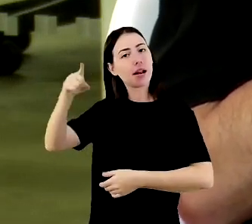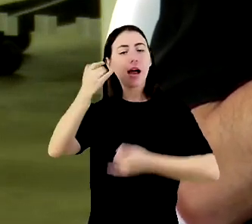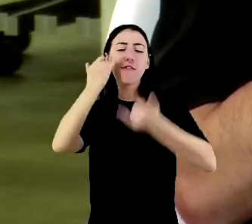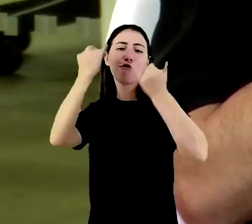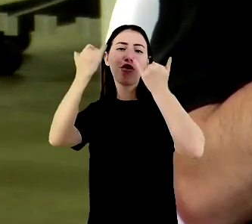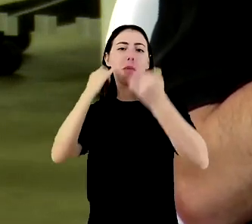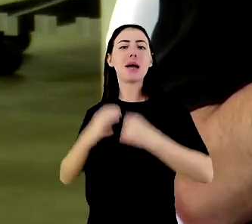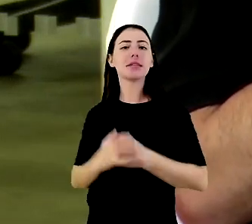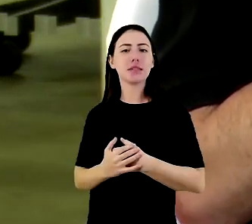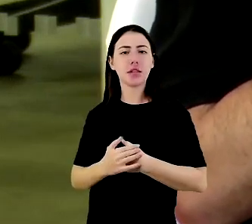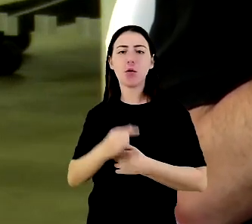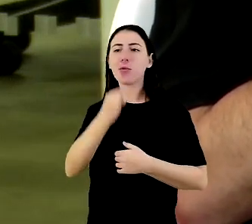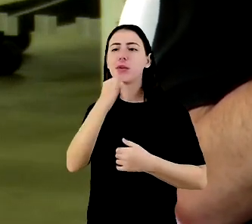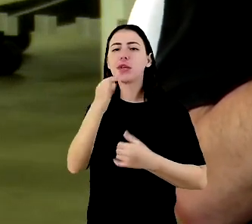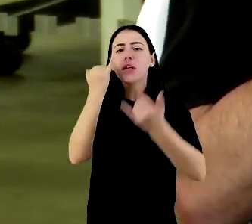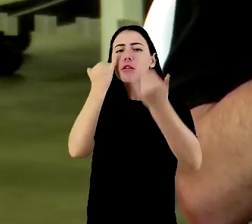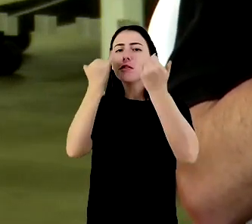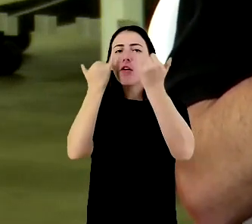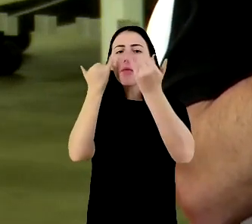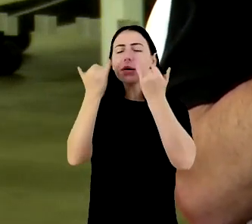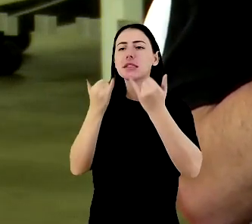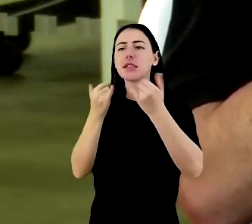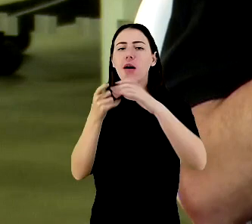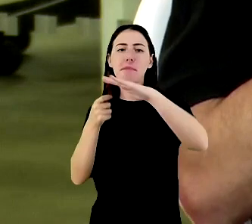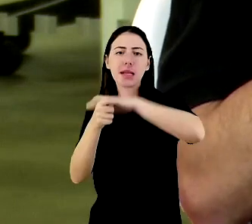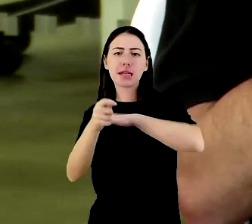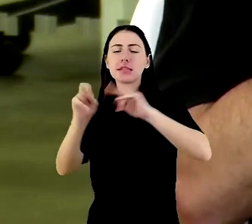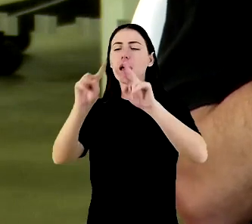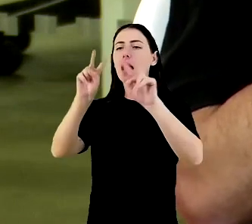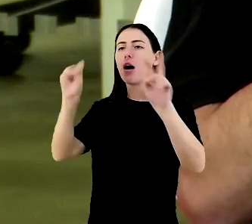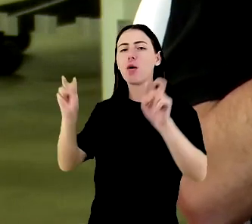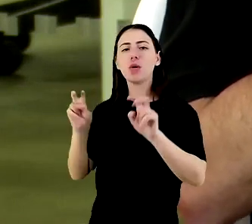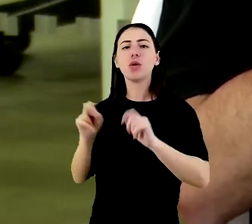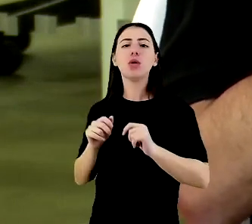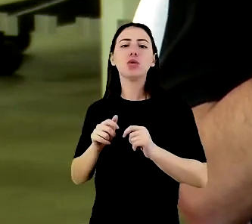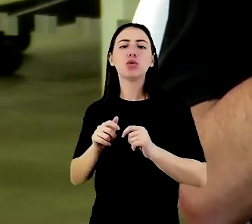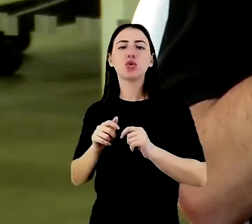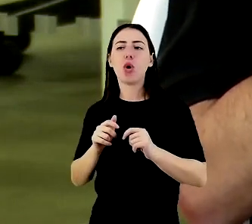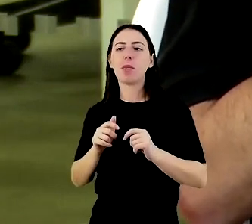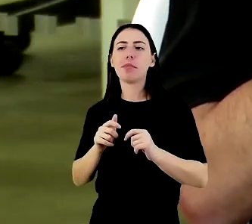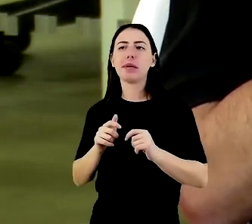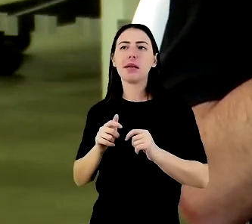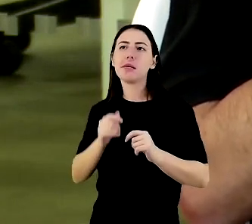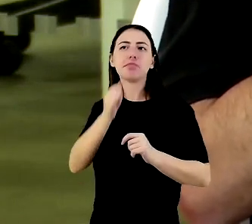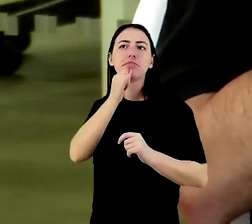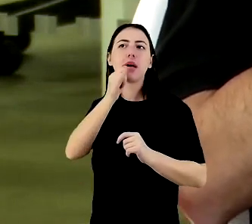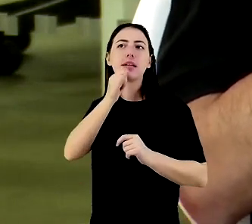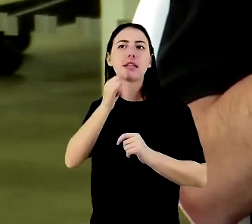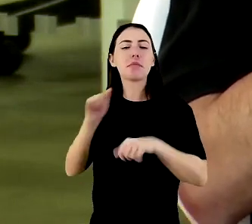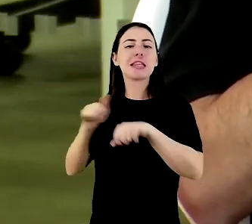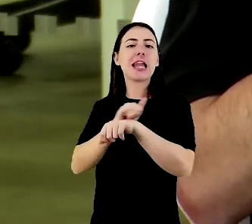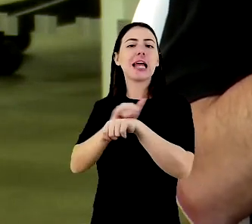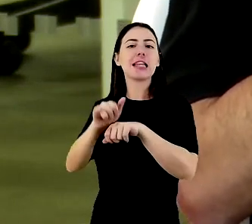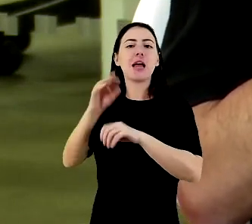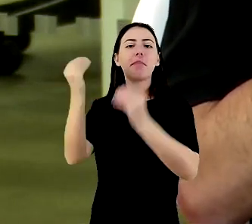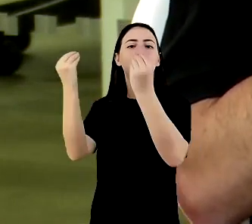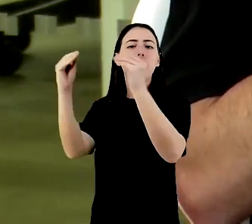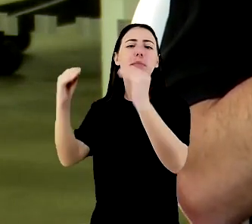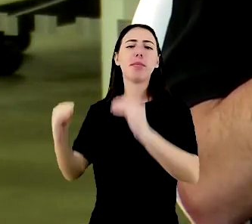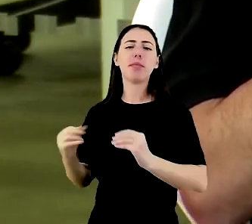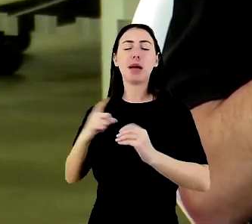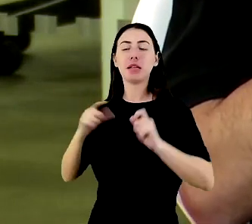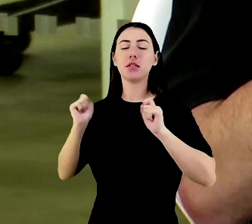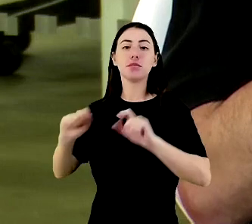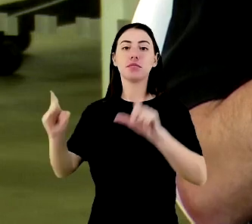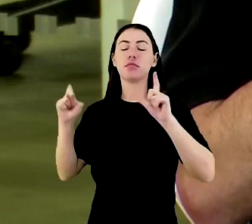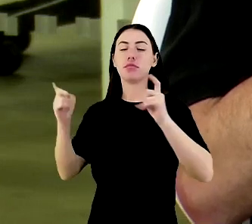que você tem que fazer a aplicação. Seja ele um CDB, uma poupança, seja ele o que for. Você disponibiliza esse produto. Mas se o cliente não tiver